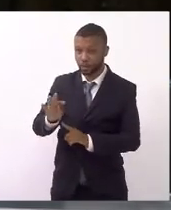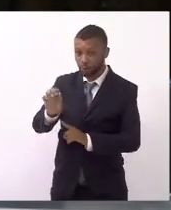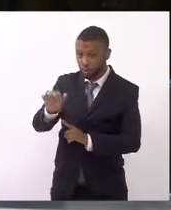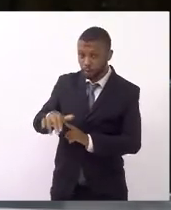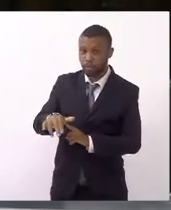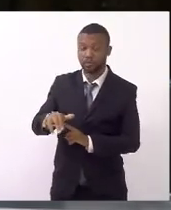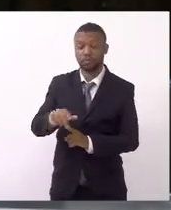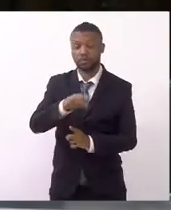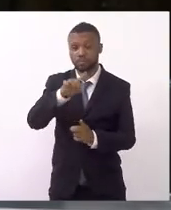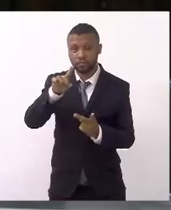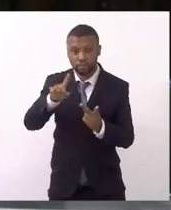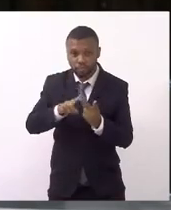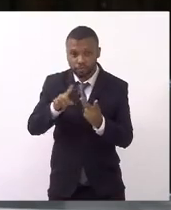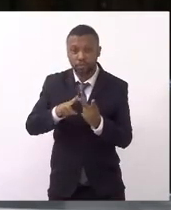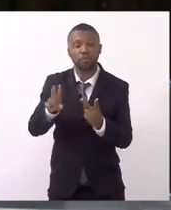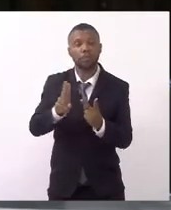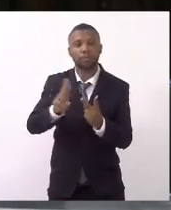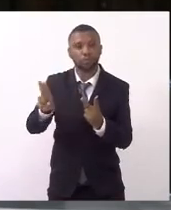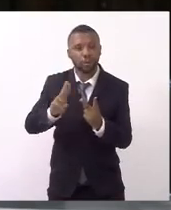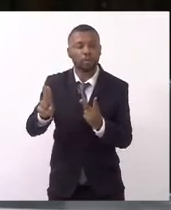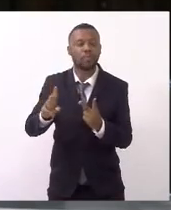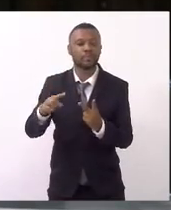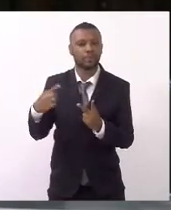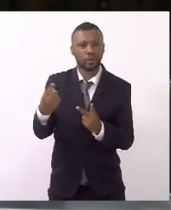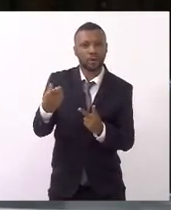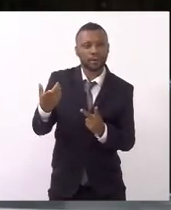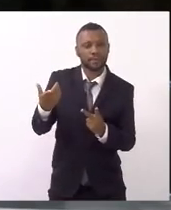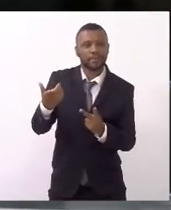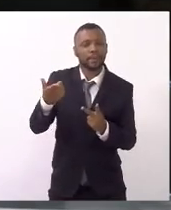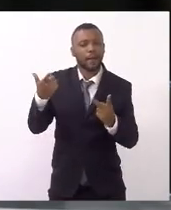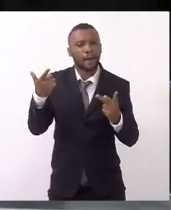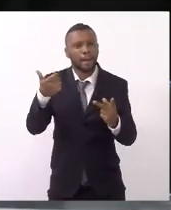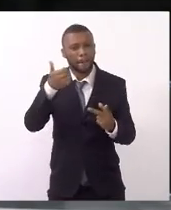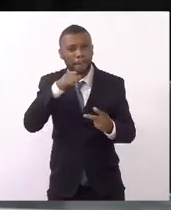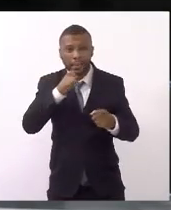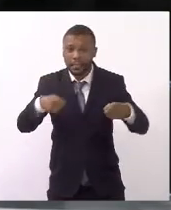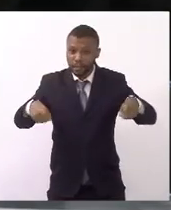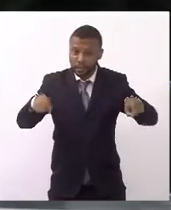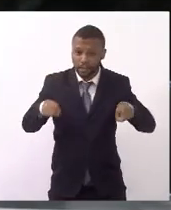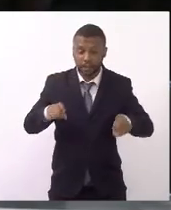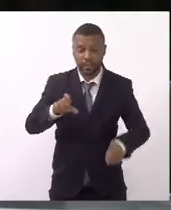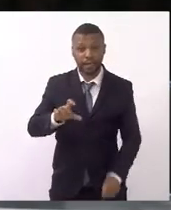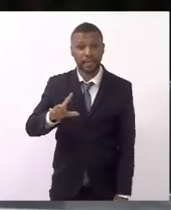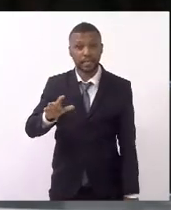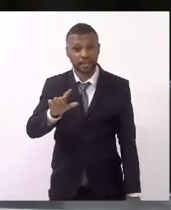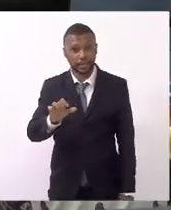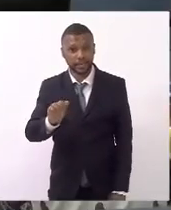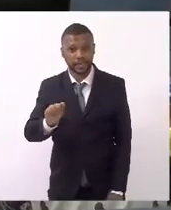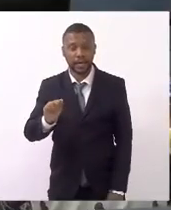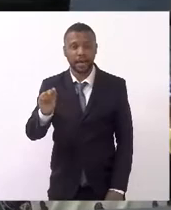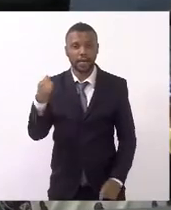Assim como as nossas mães Elita de Iemanjá